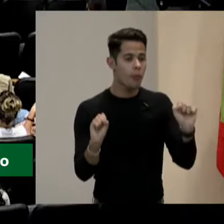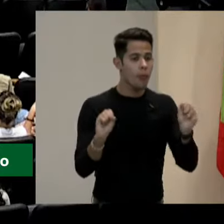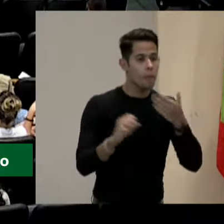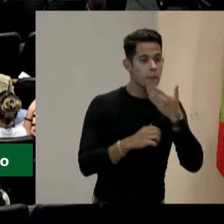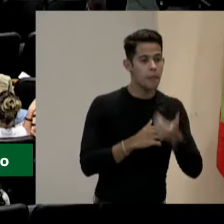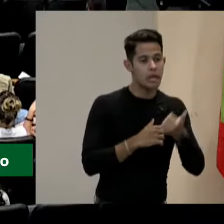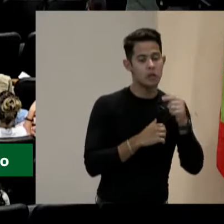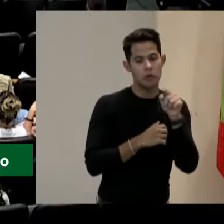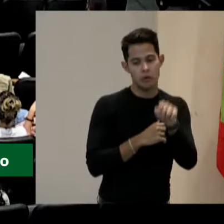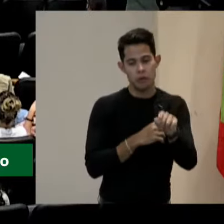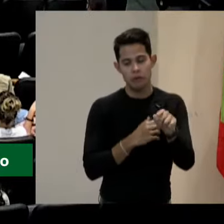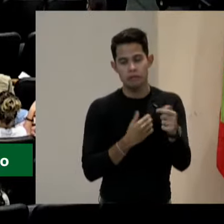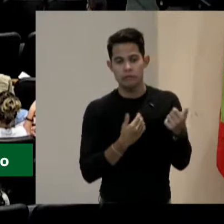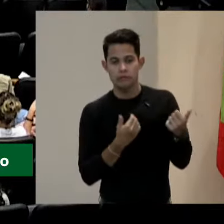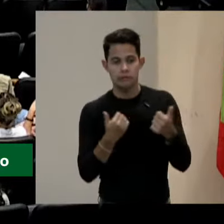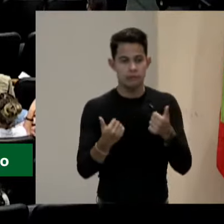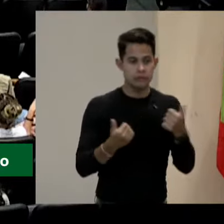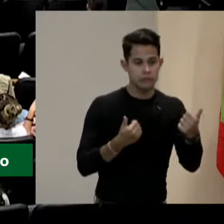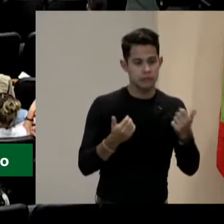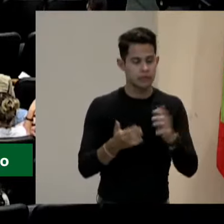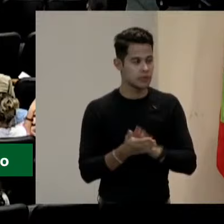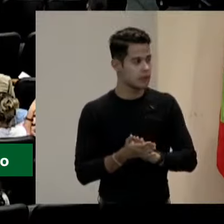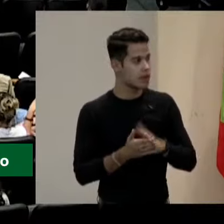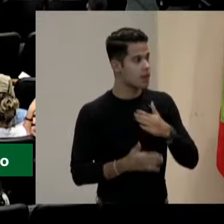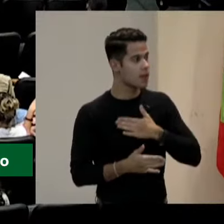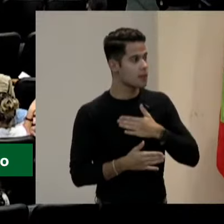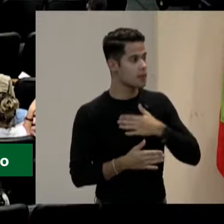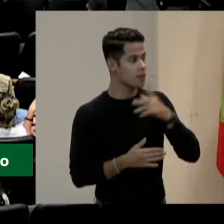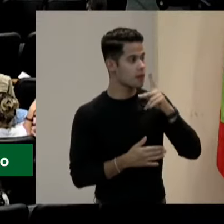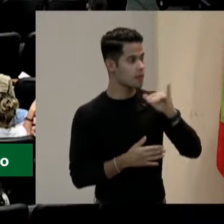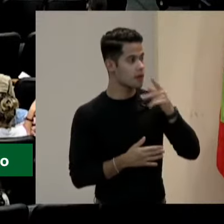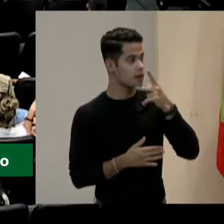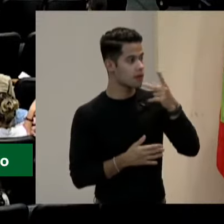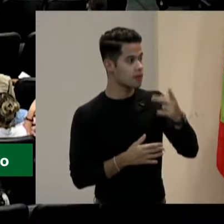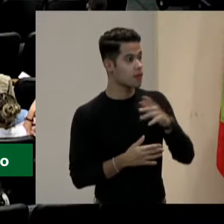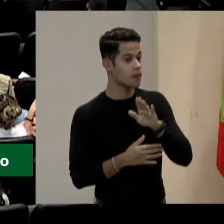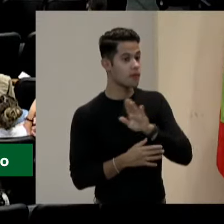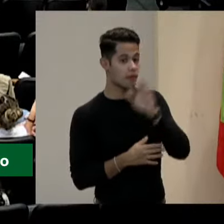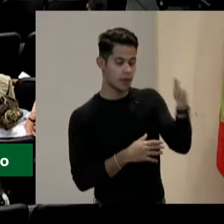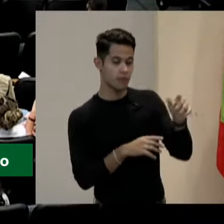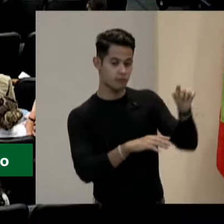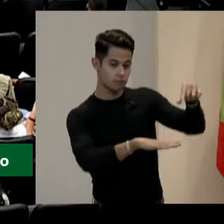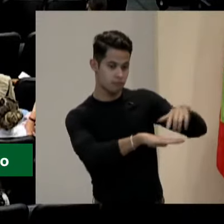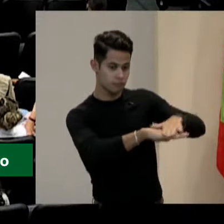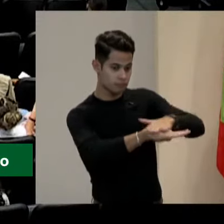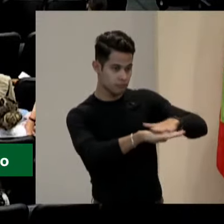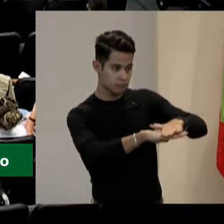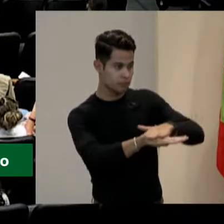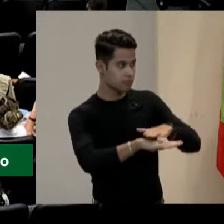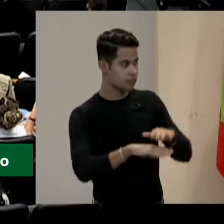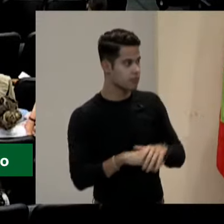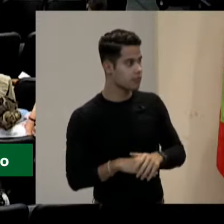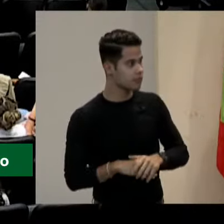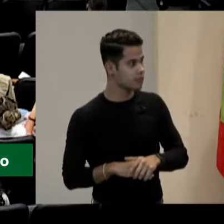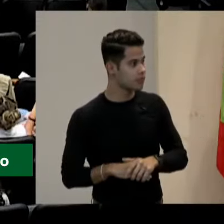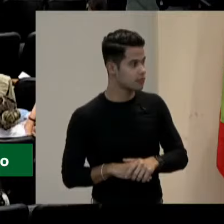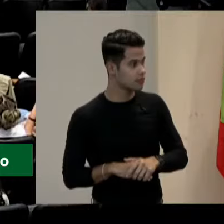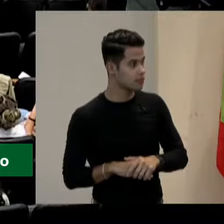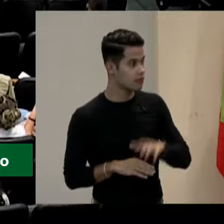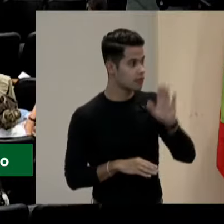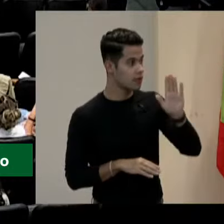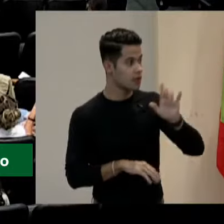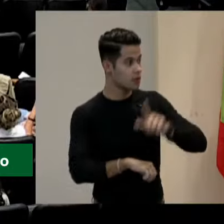situação. E eles, mas meu pai falou que tem que plantar lá, Tião. Eu falei, não, vamos plantar ali. Mas se nós plantar lá, pai vai matar, Tião. Eu falei, o que que tem? Ele não tem para